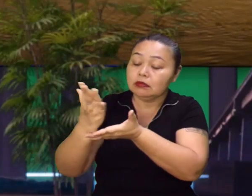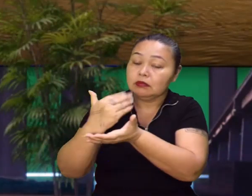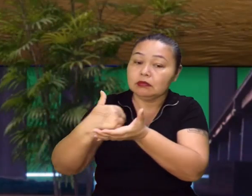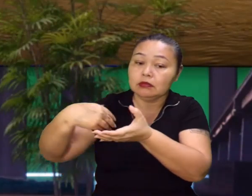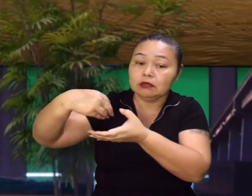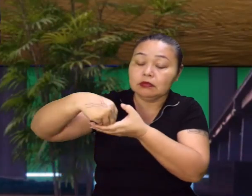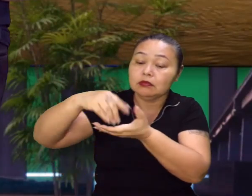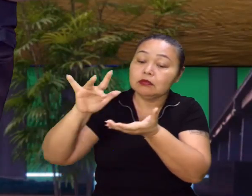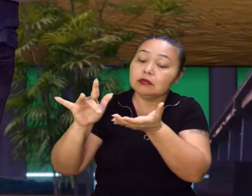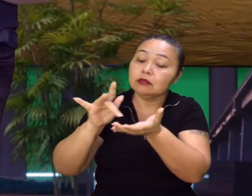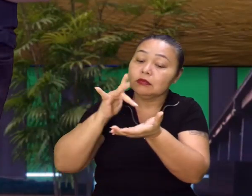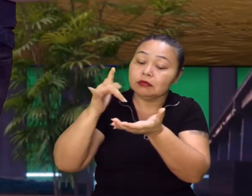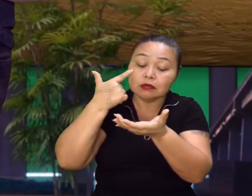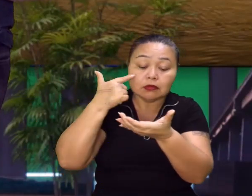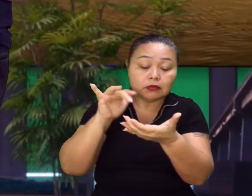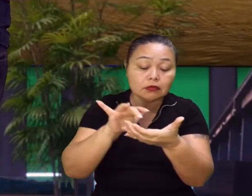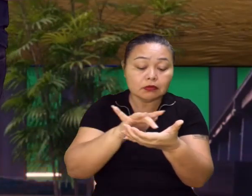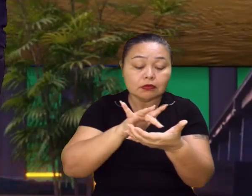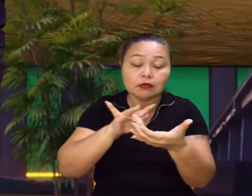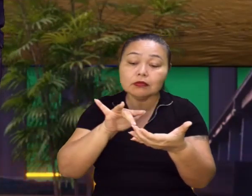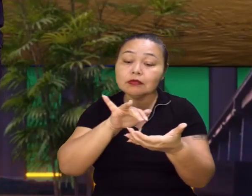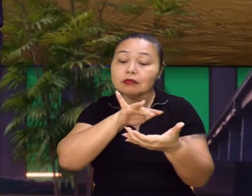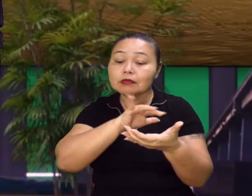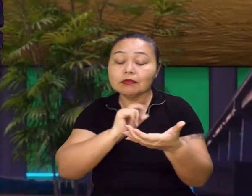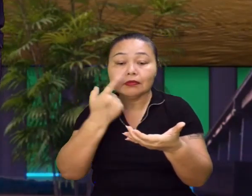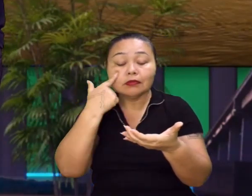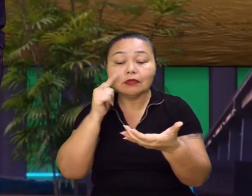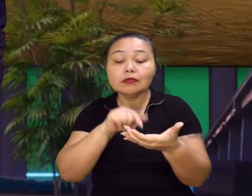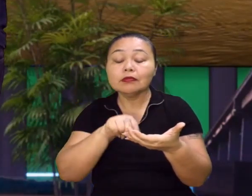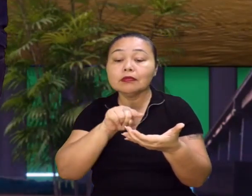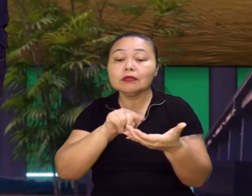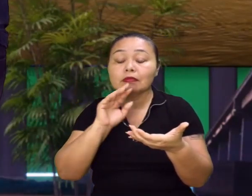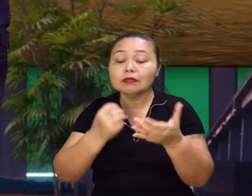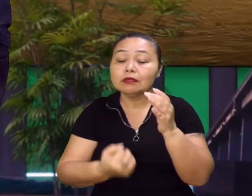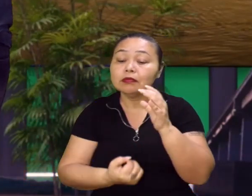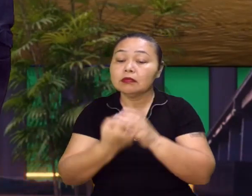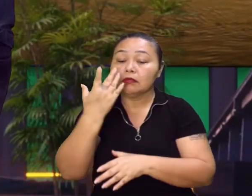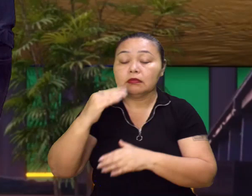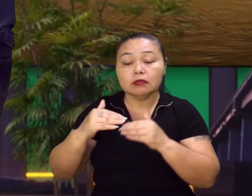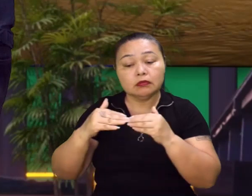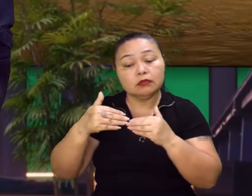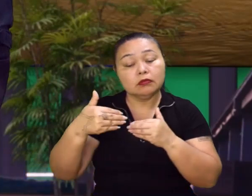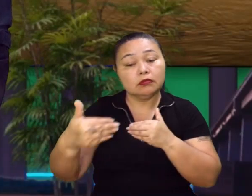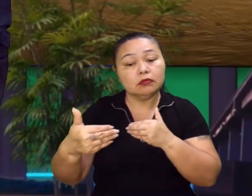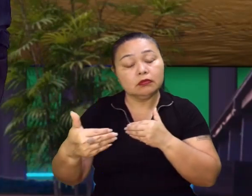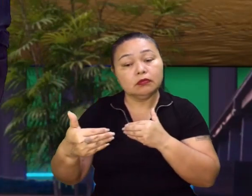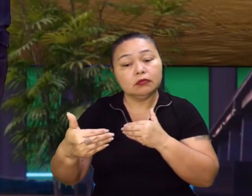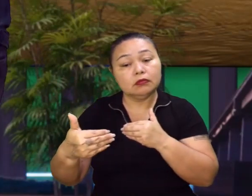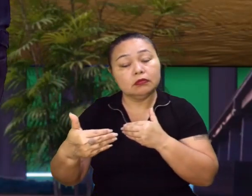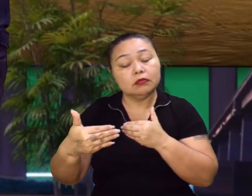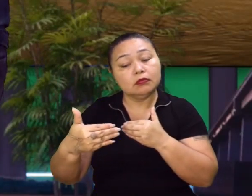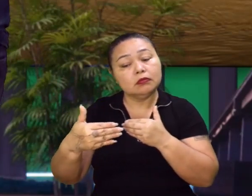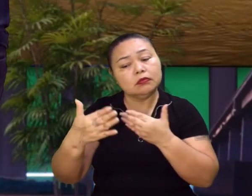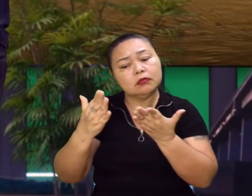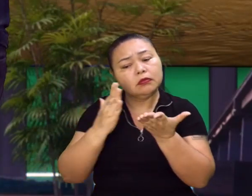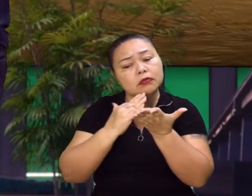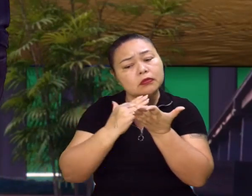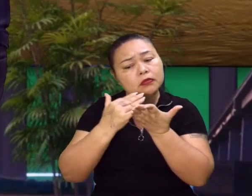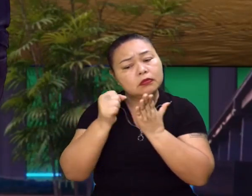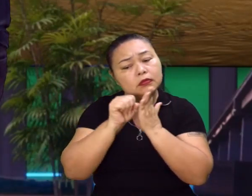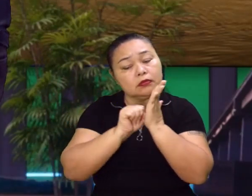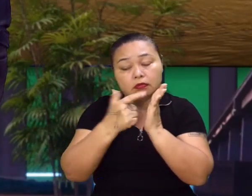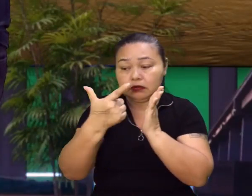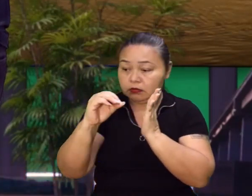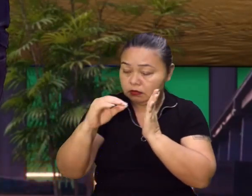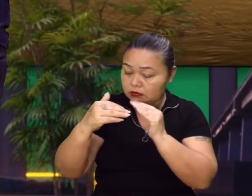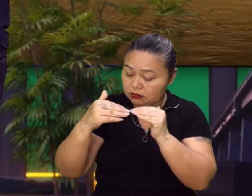cartografia digital, ela é uma cartografia que vai surgir principalmente aí a partir da metade do século